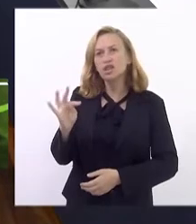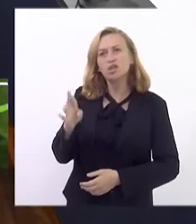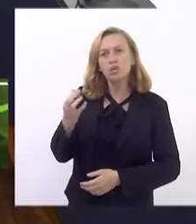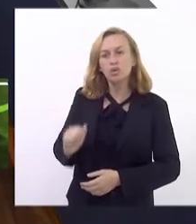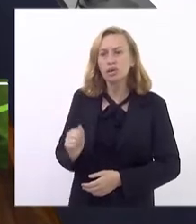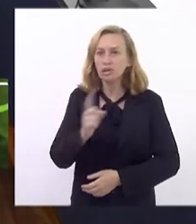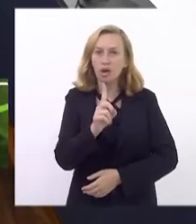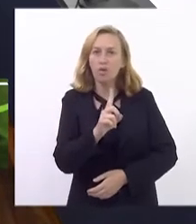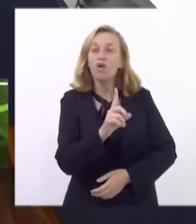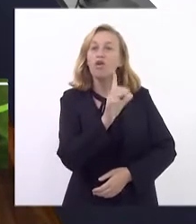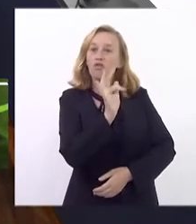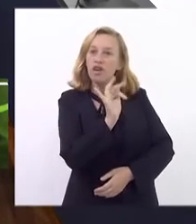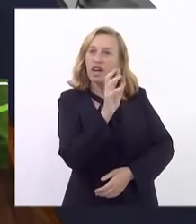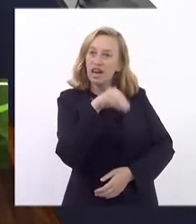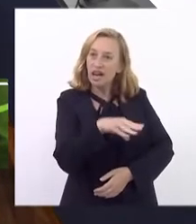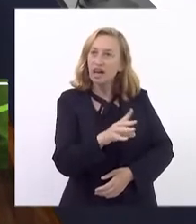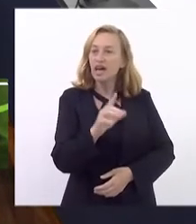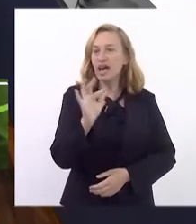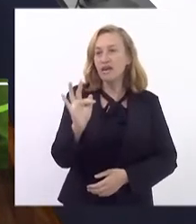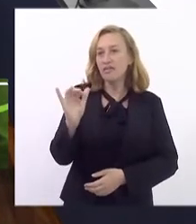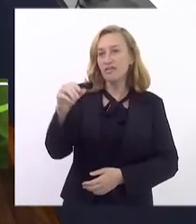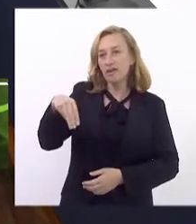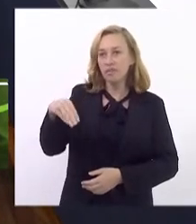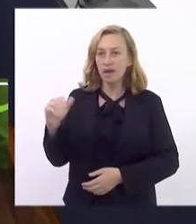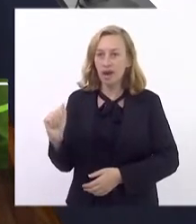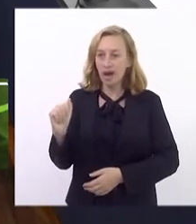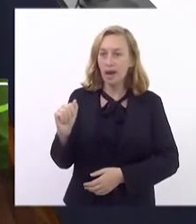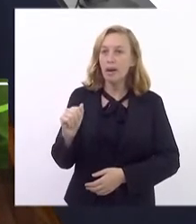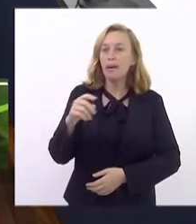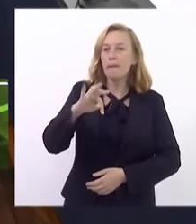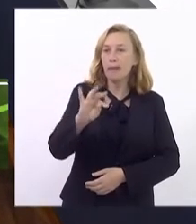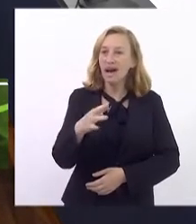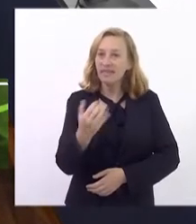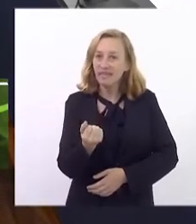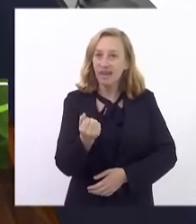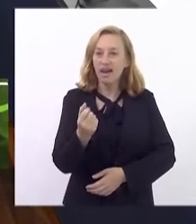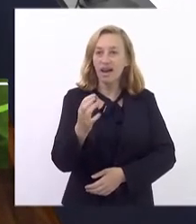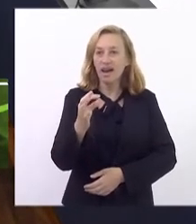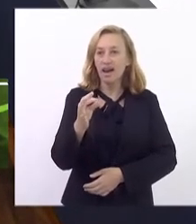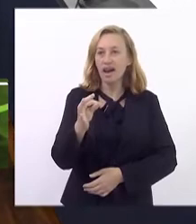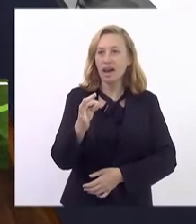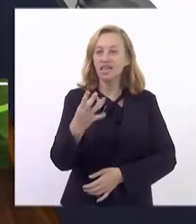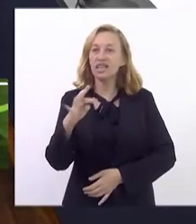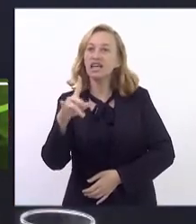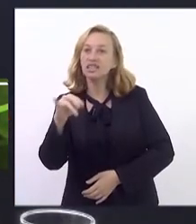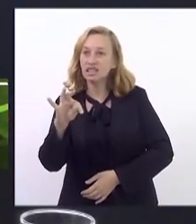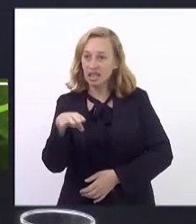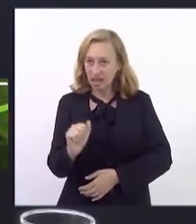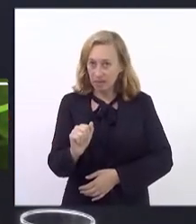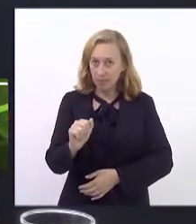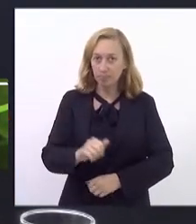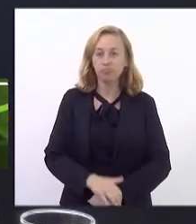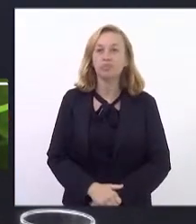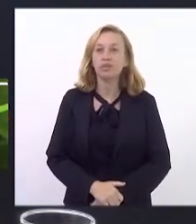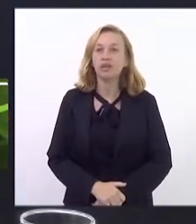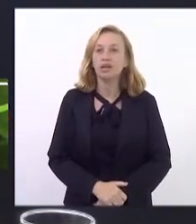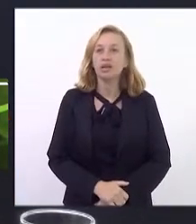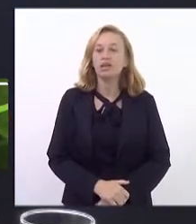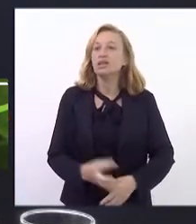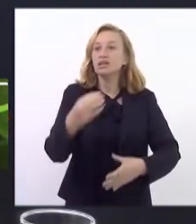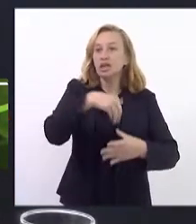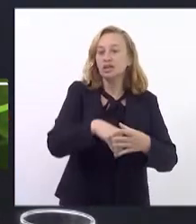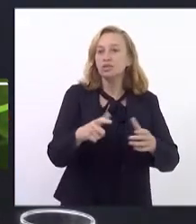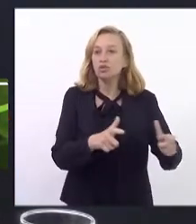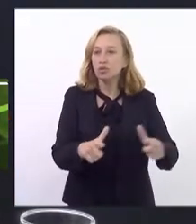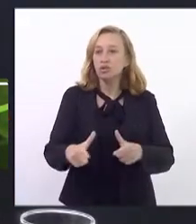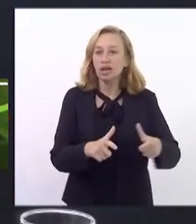e o FMA. Fundo da Mata Atlântica, tá? Fundo da Mata Atlântica. Exatamente. Okay. E aí o do Fundo da Mata Atlântica vai ser dentro das localidades, dentro